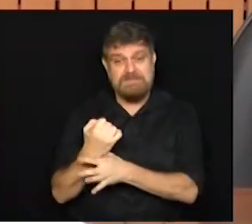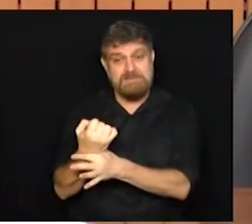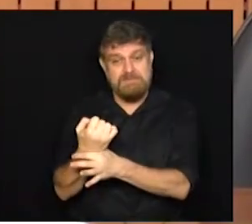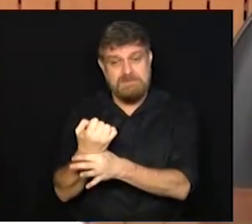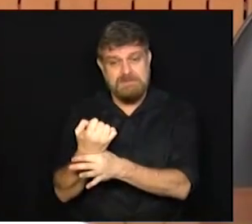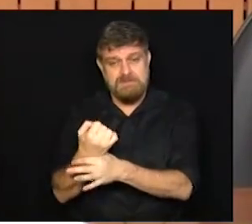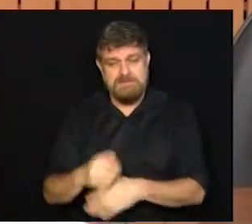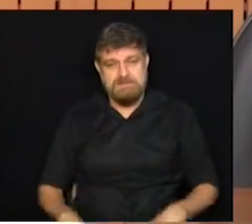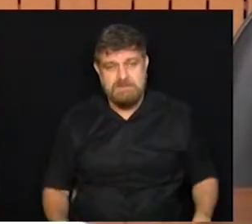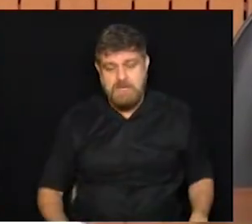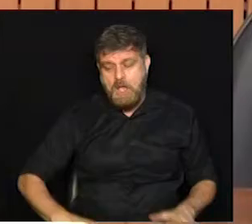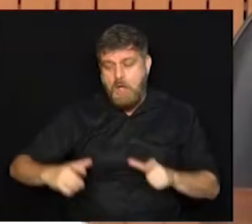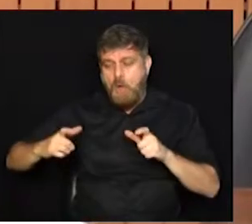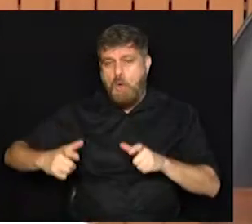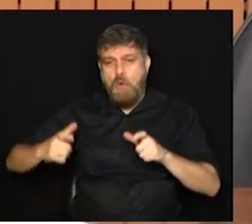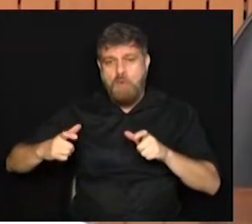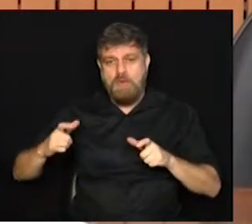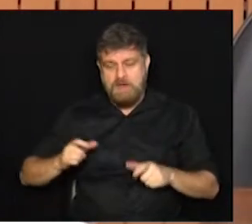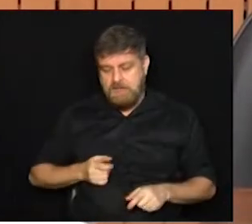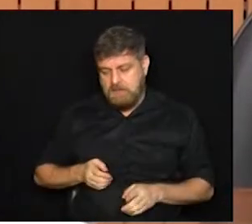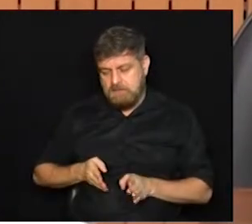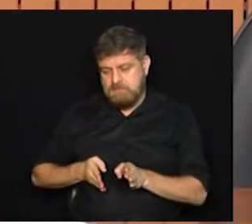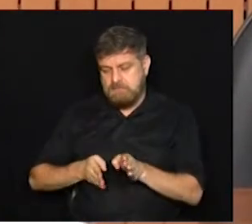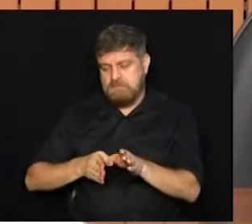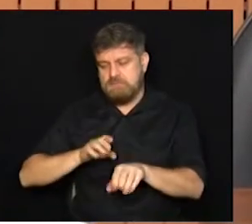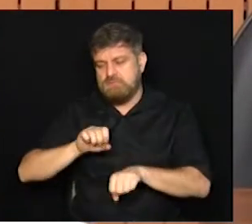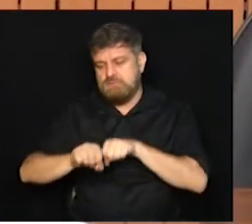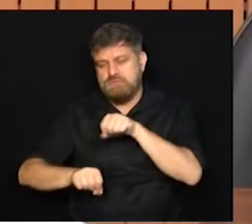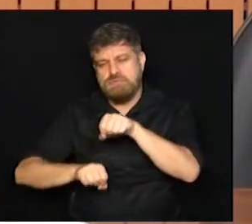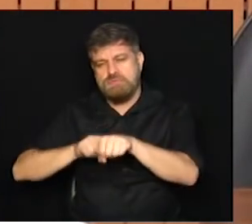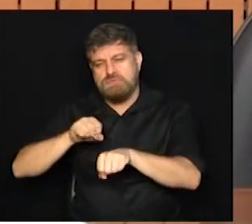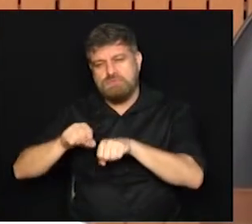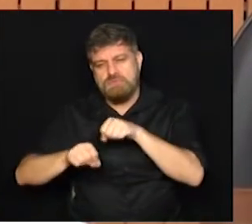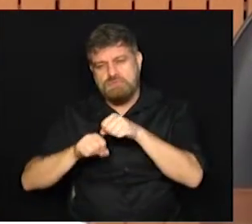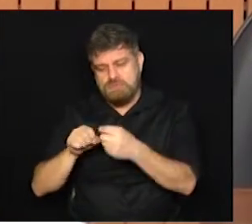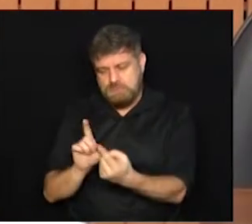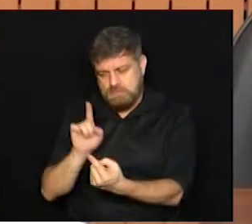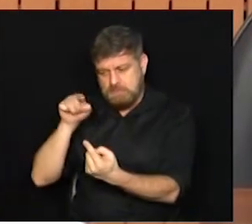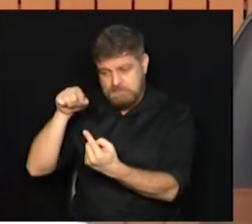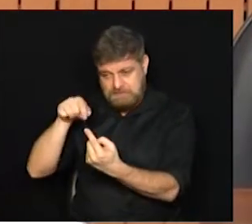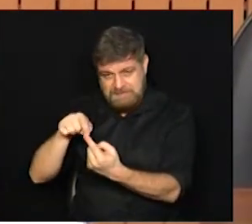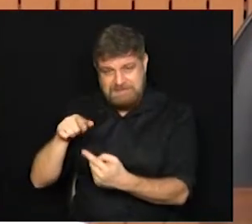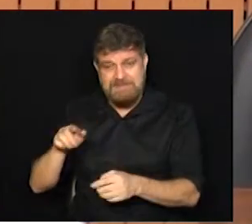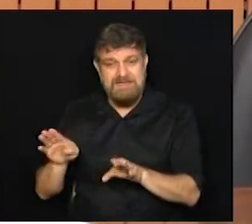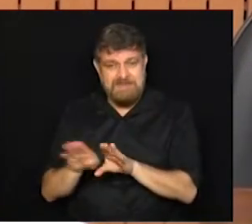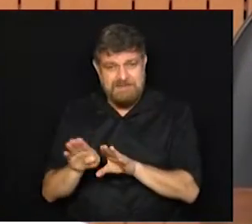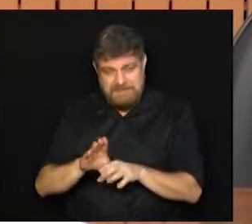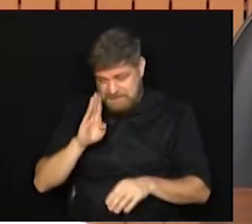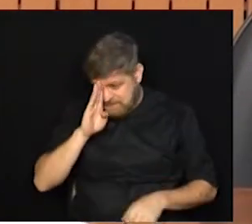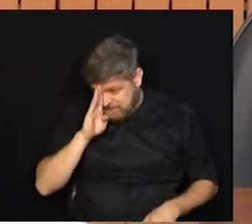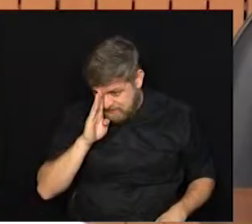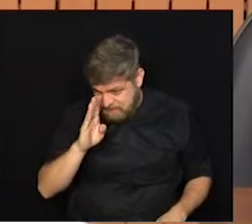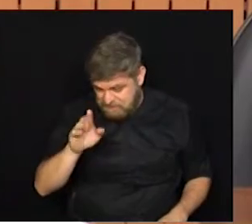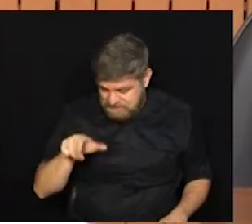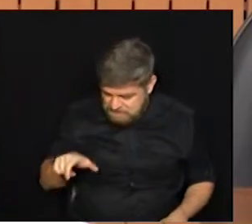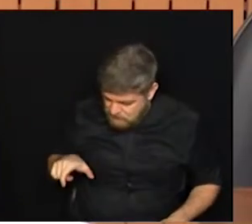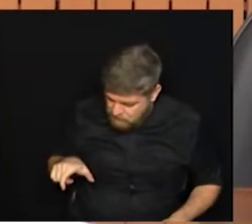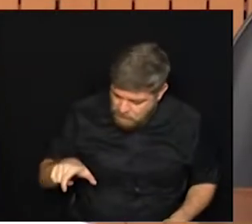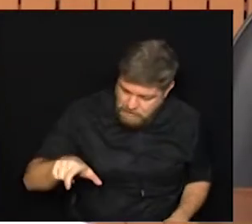dizer, um espaço seguro que seja para o ciclista, que em tese tenha prioridade na ciclovia,